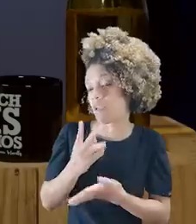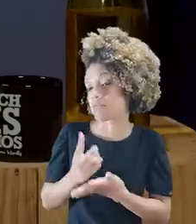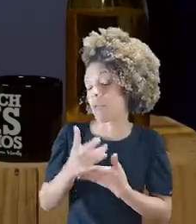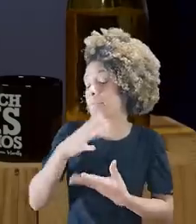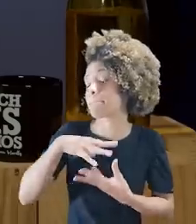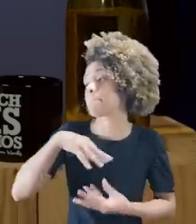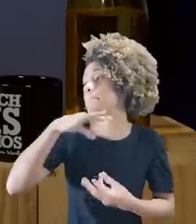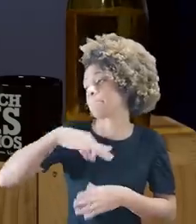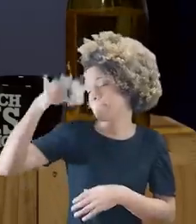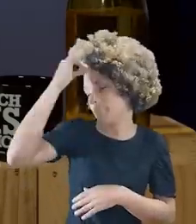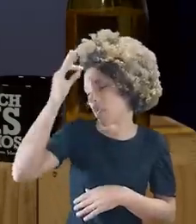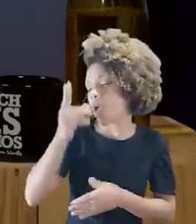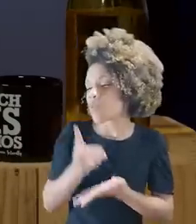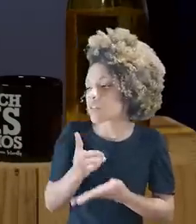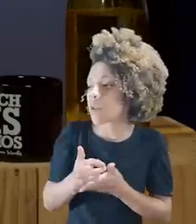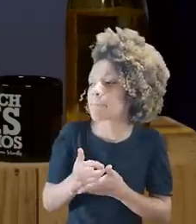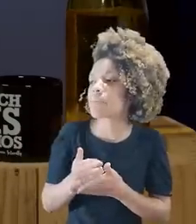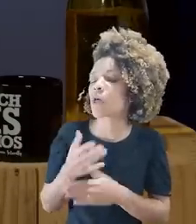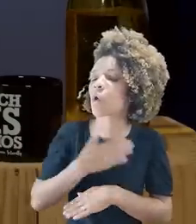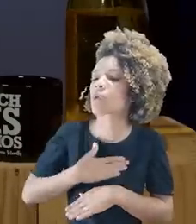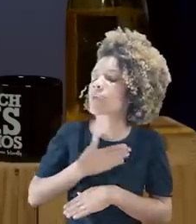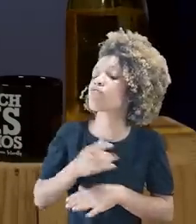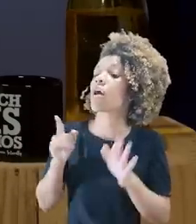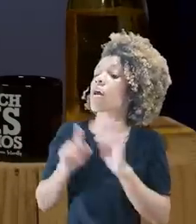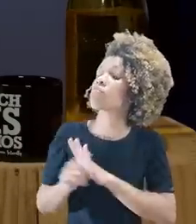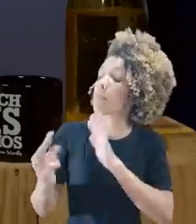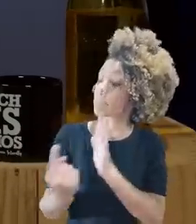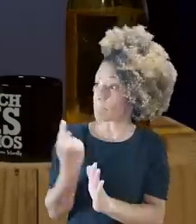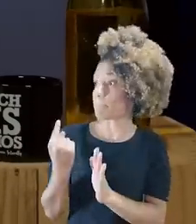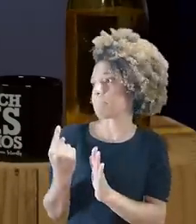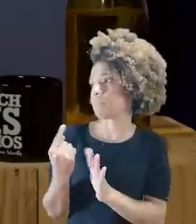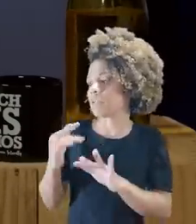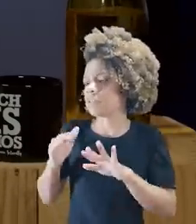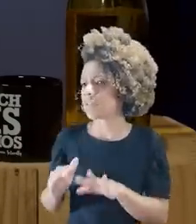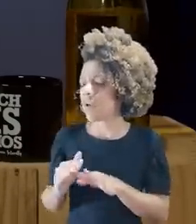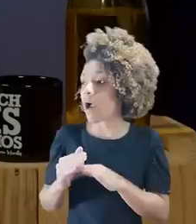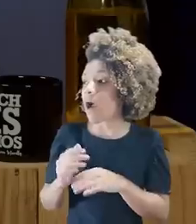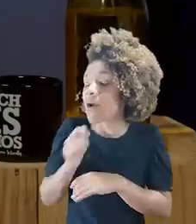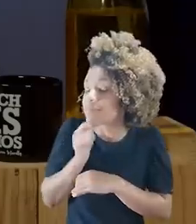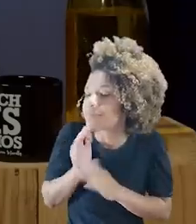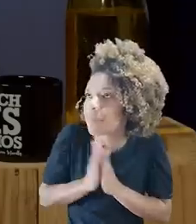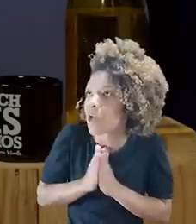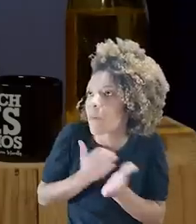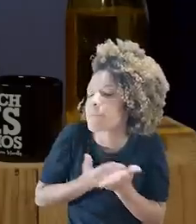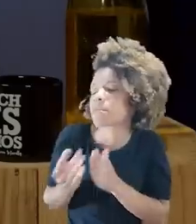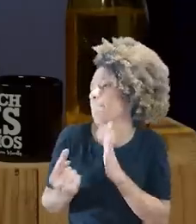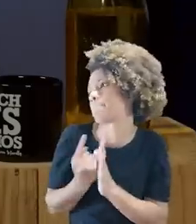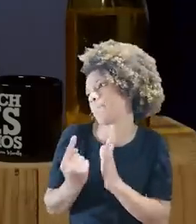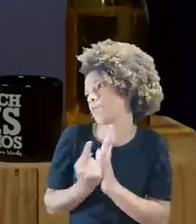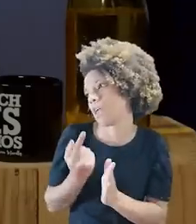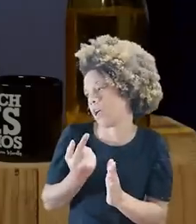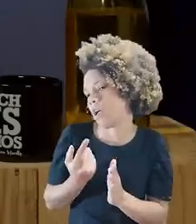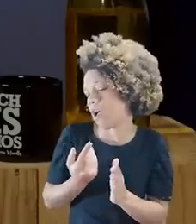espiritualizada eu sempre gostei de questionar de me questionar então ainda bem que eu comecei cedo a me questionar